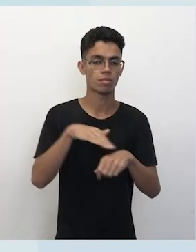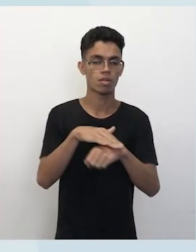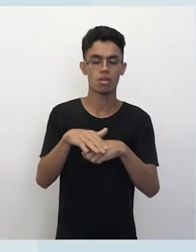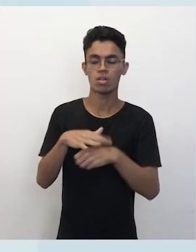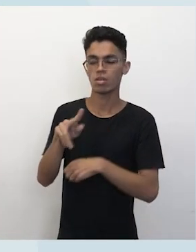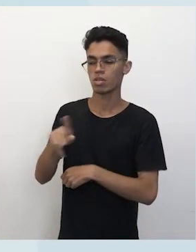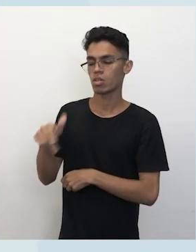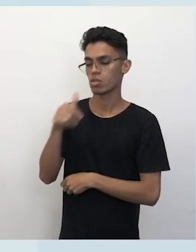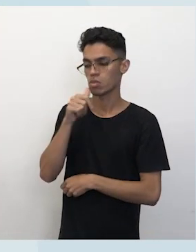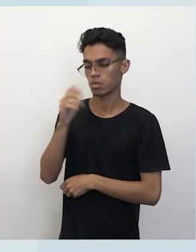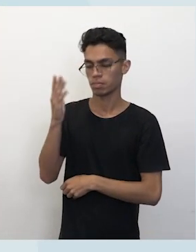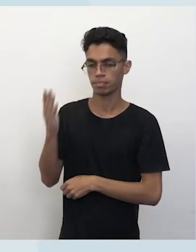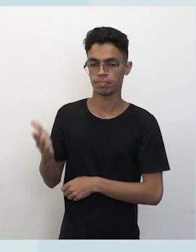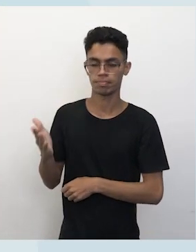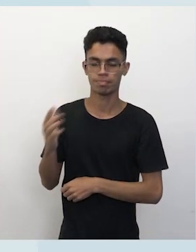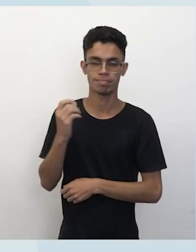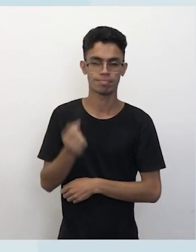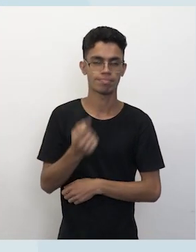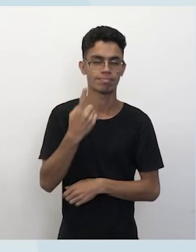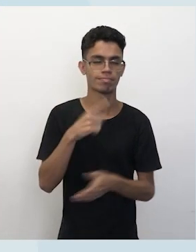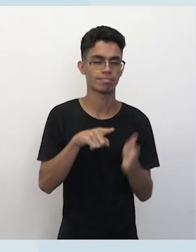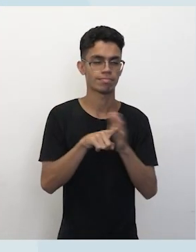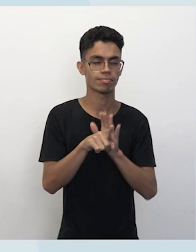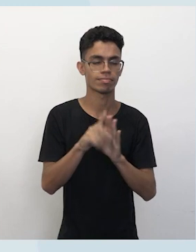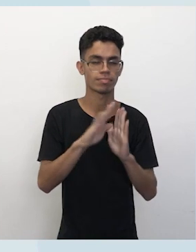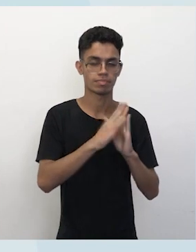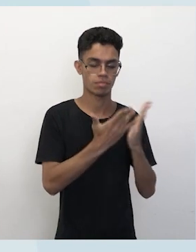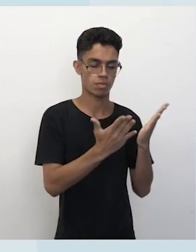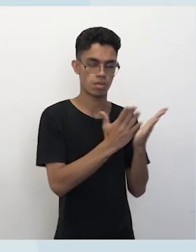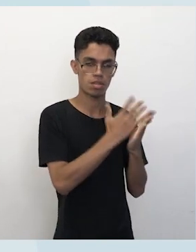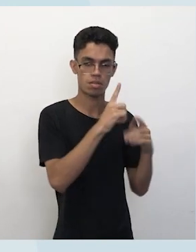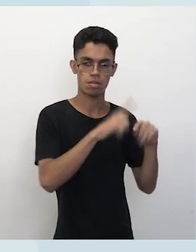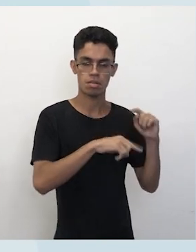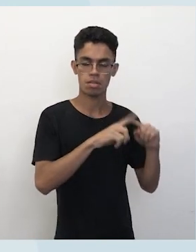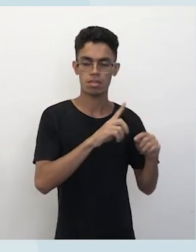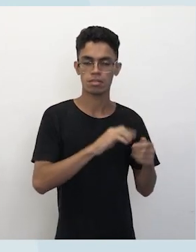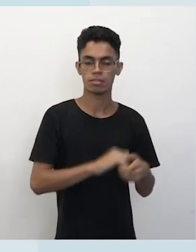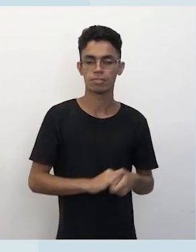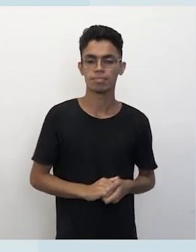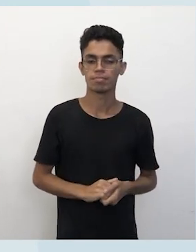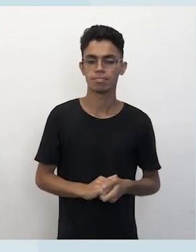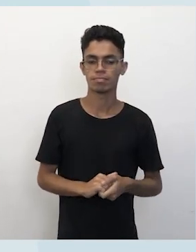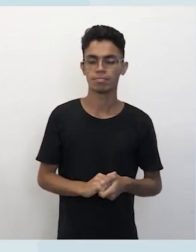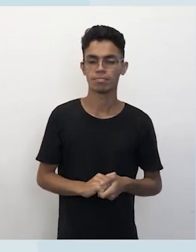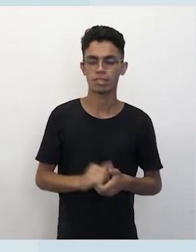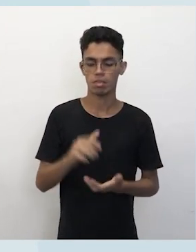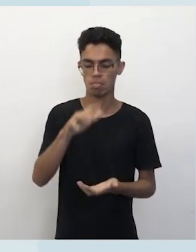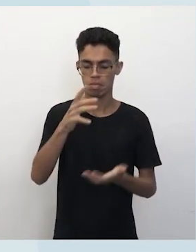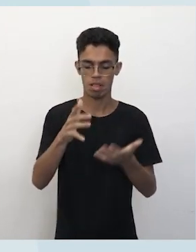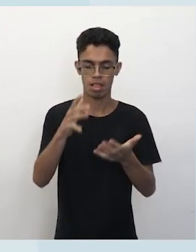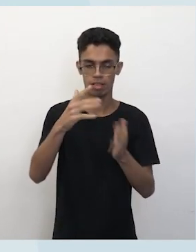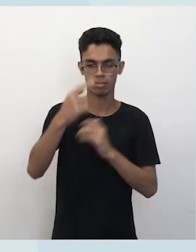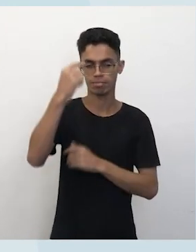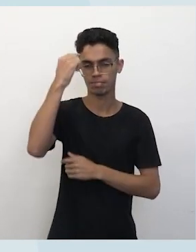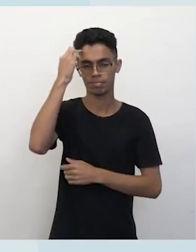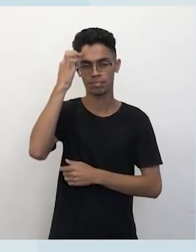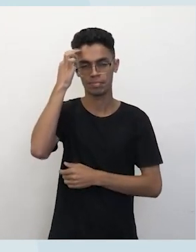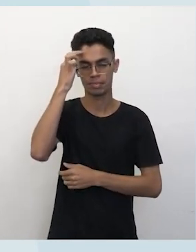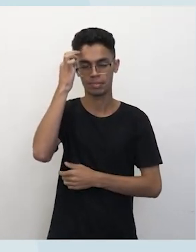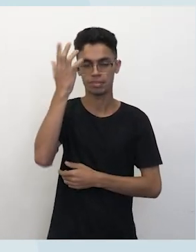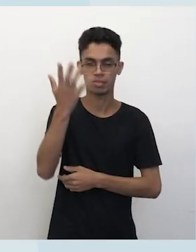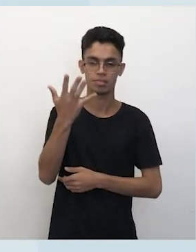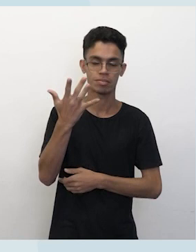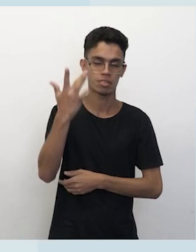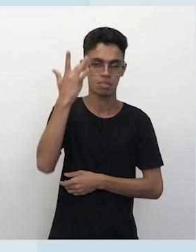Viviane, e essa aí é estranha, tá no material, tá? Mas assim, meu, não dá para ter bola de cristal, né? Então, a gente vai fazer essa aí